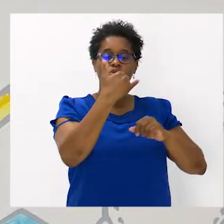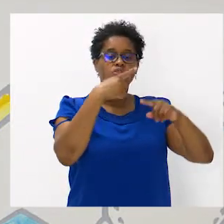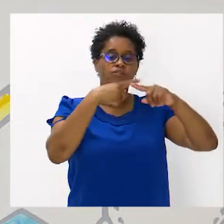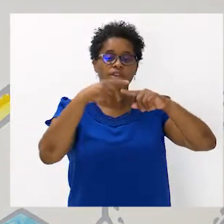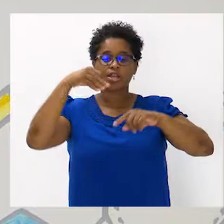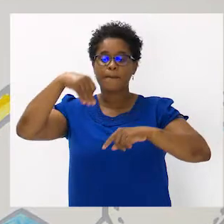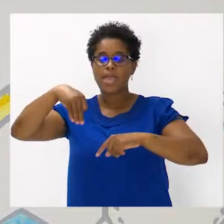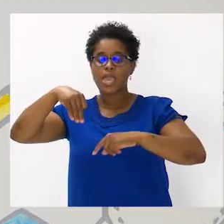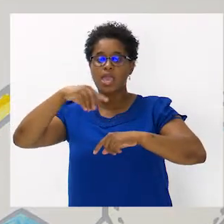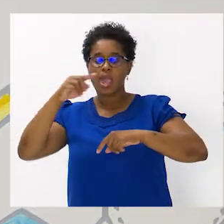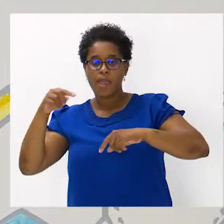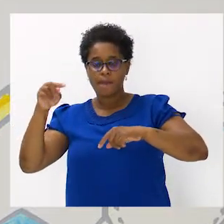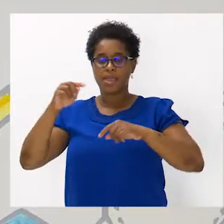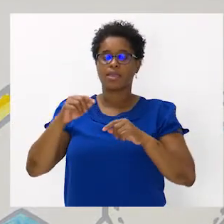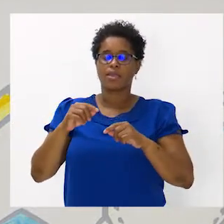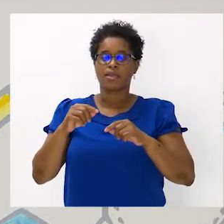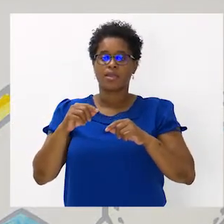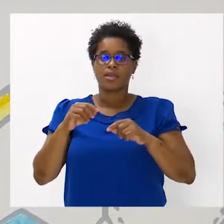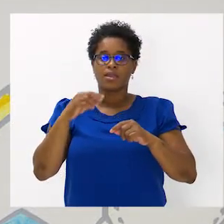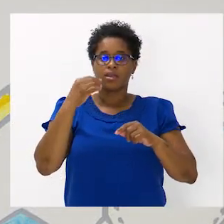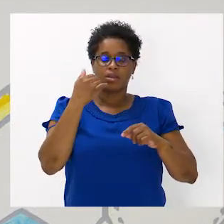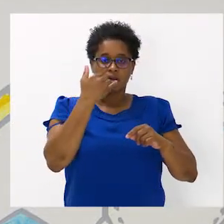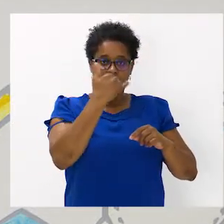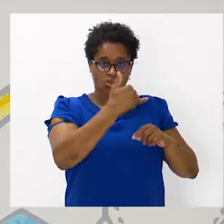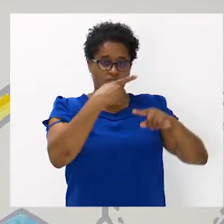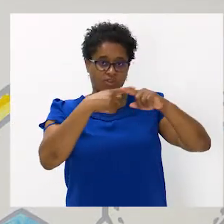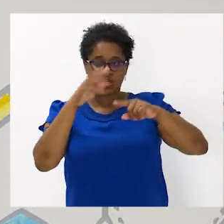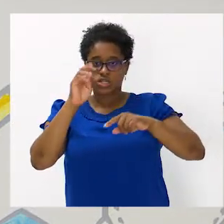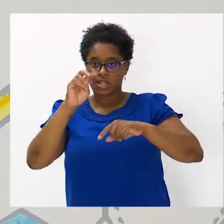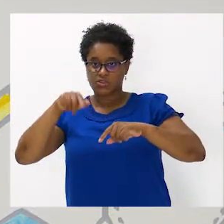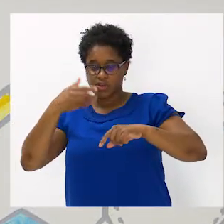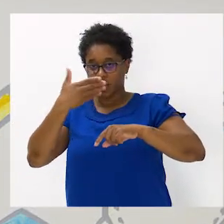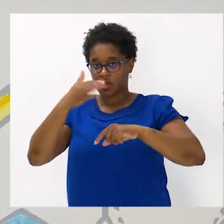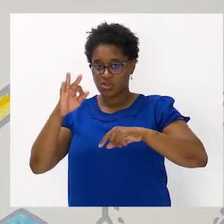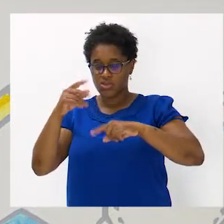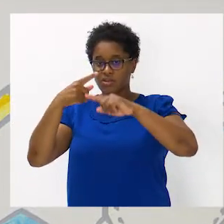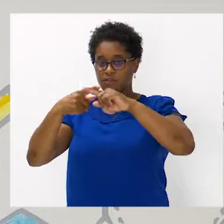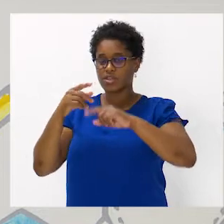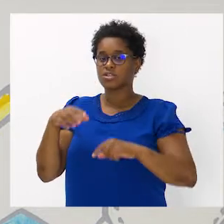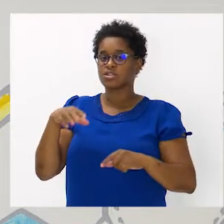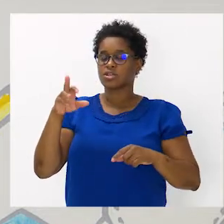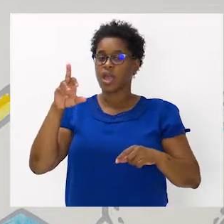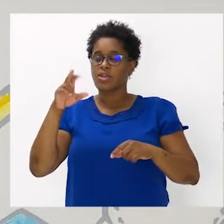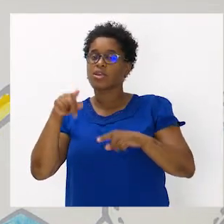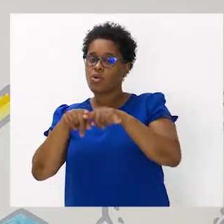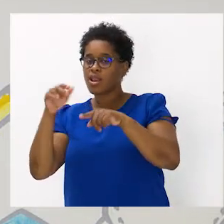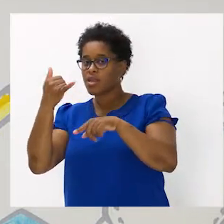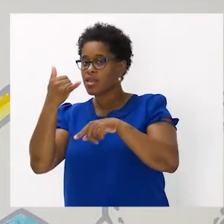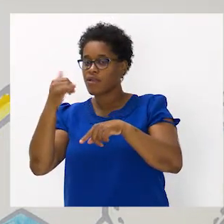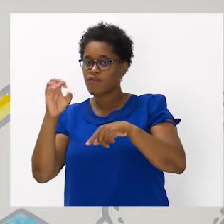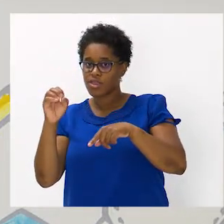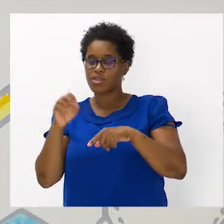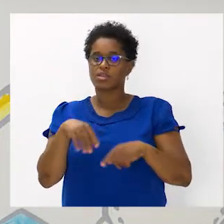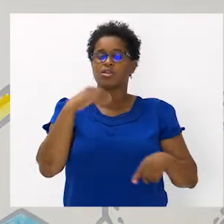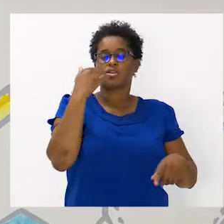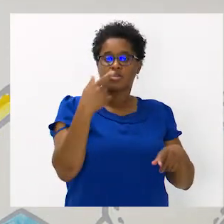2 vezes π, ok? 2 vezes 3,14 vezes raio, que é 20. Então,